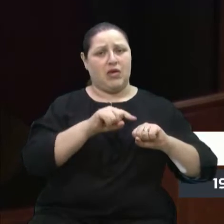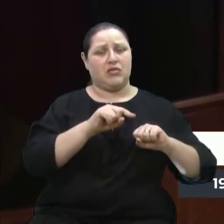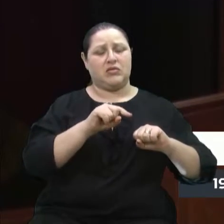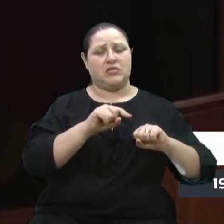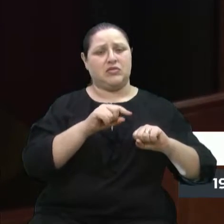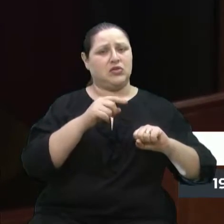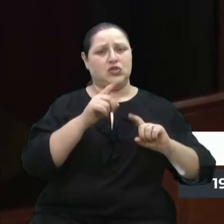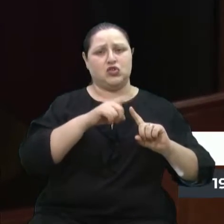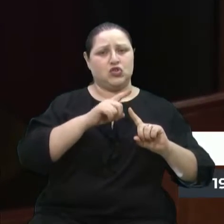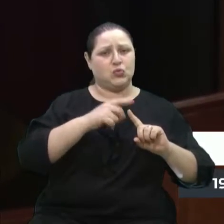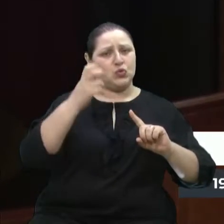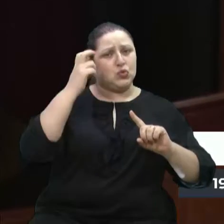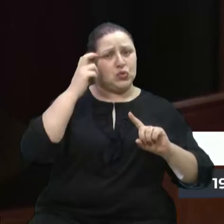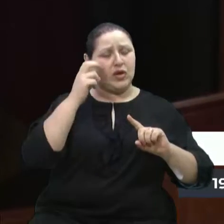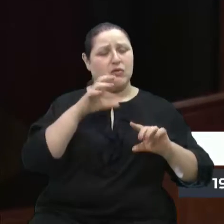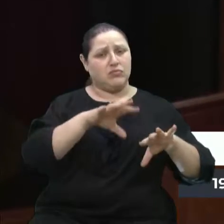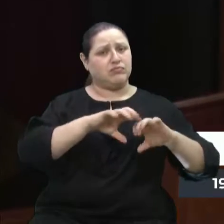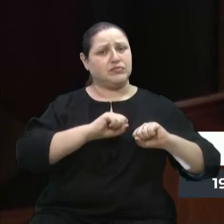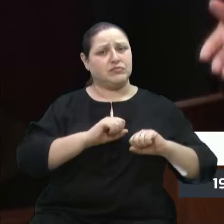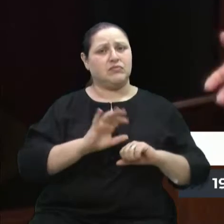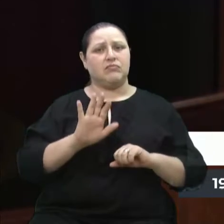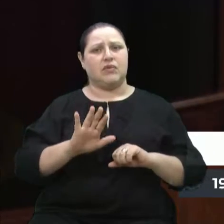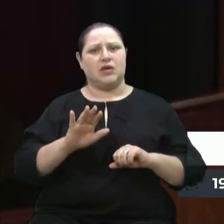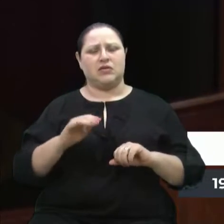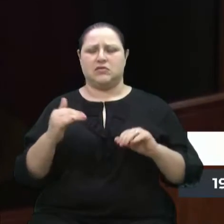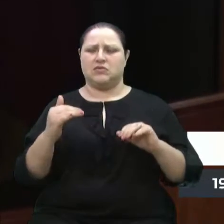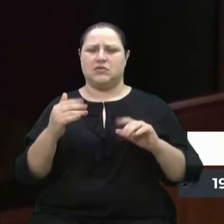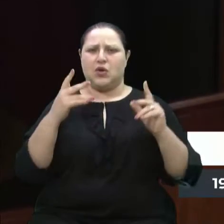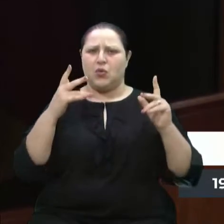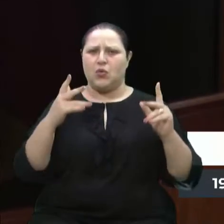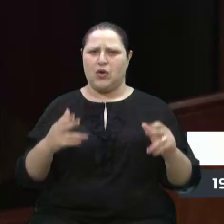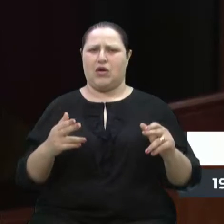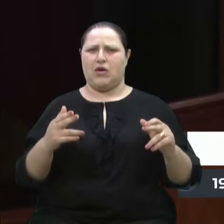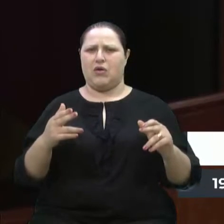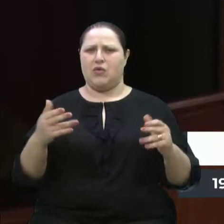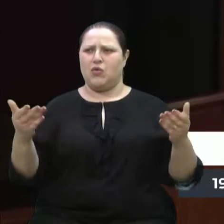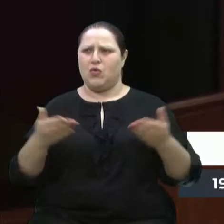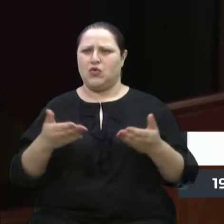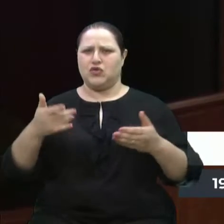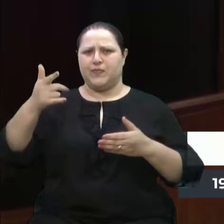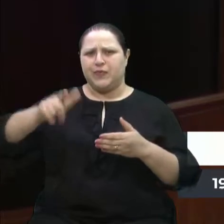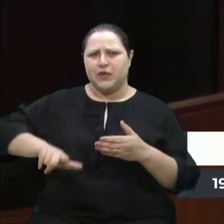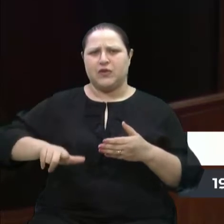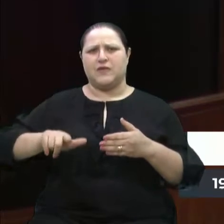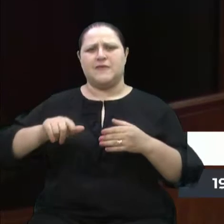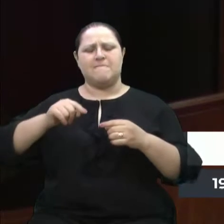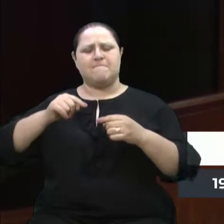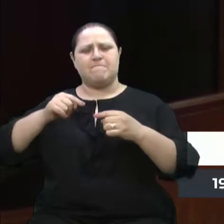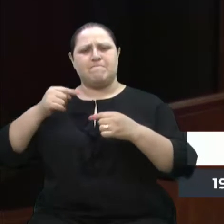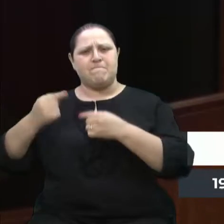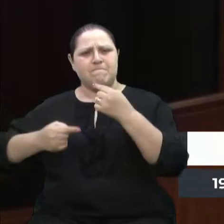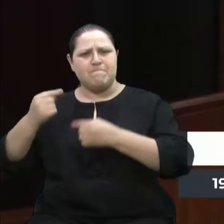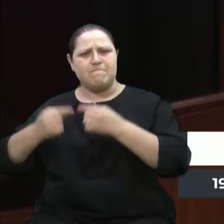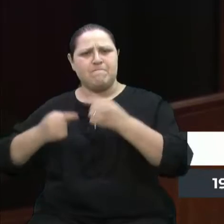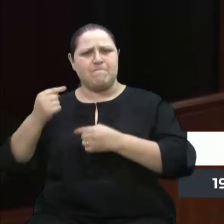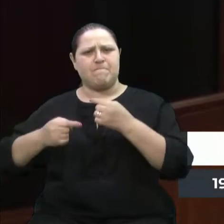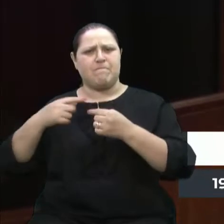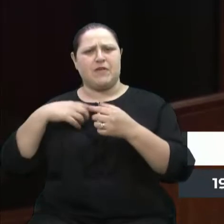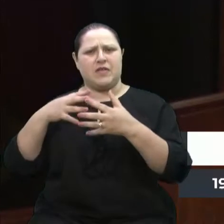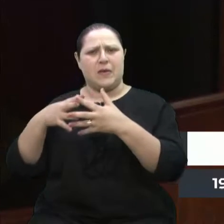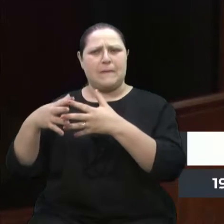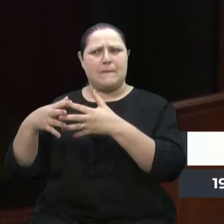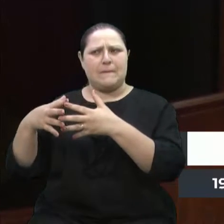coincidentemente, hoje, a gente tem de novo um debate polêmico sobre o Júlio das Pretas. Vê que